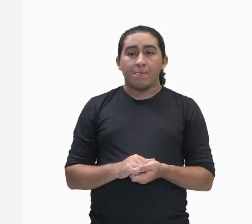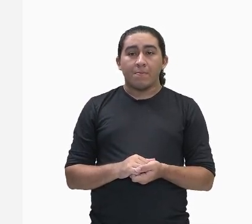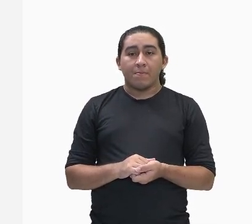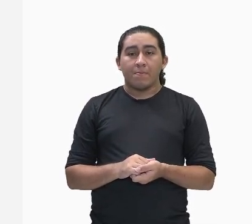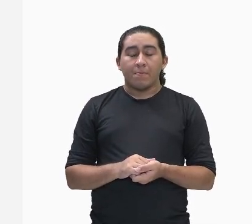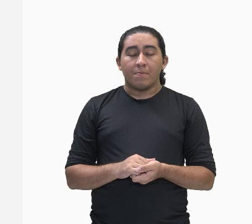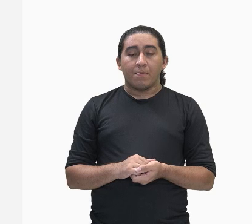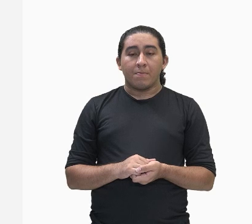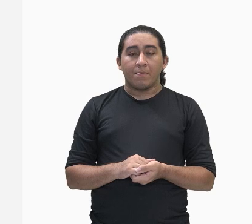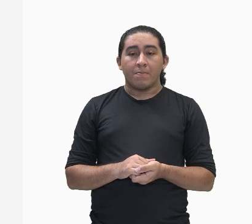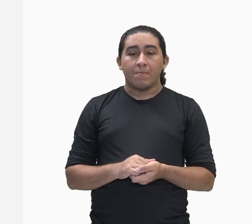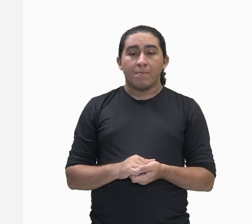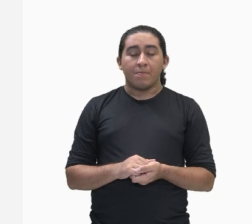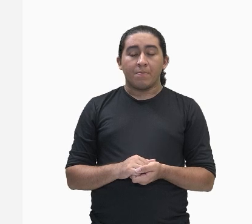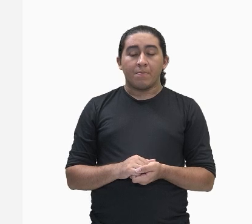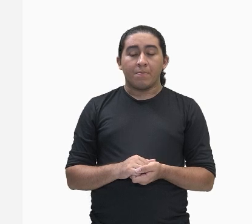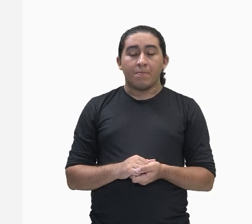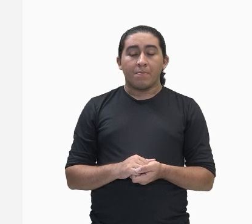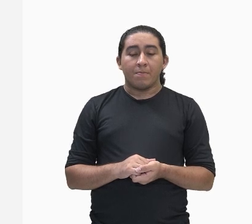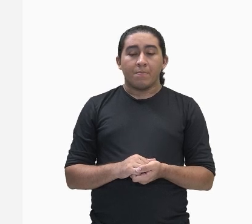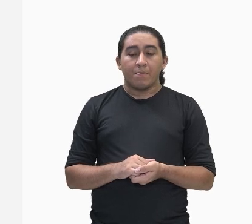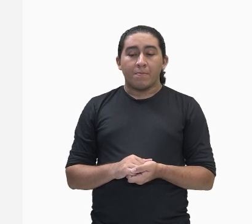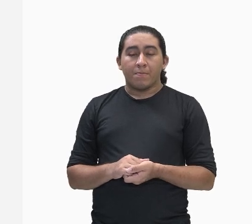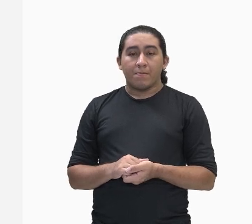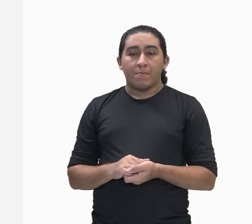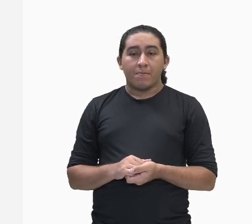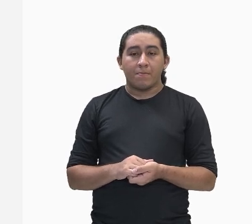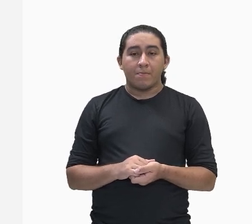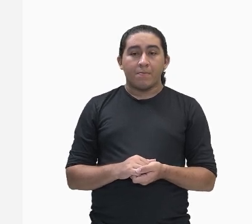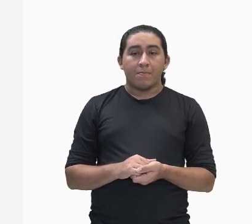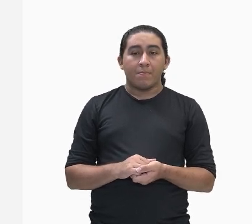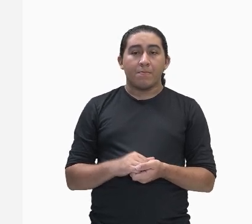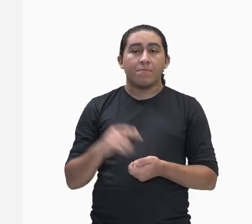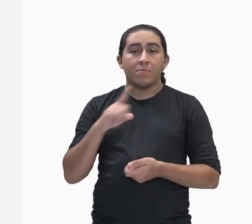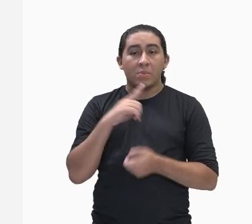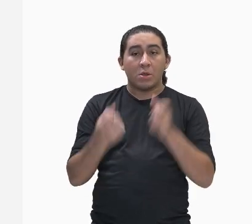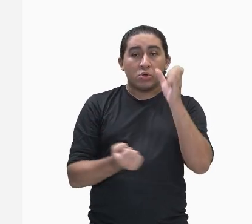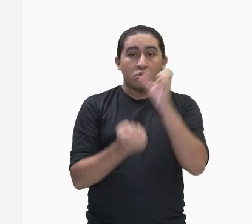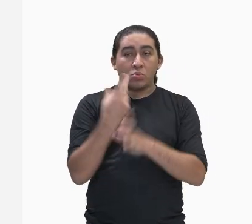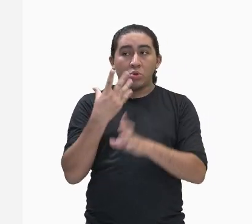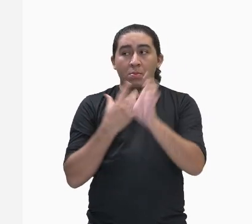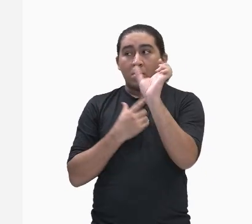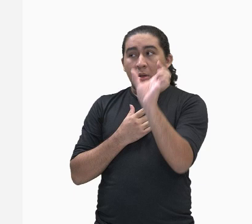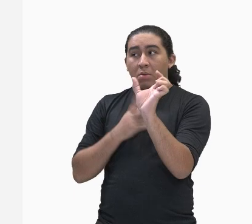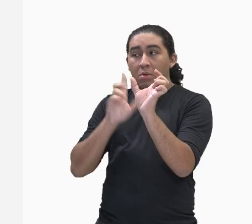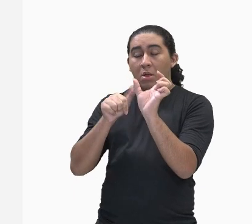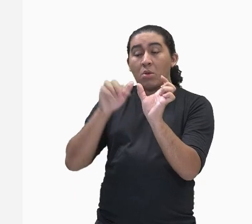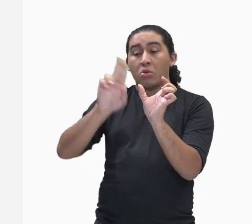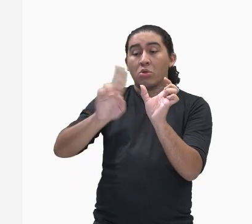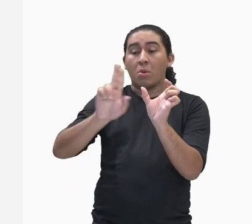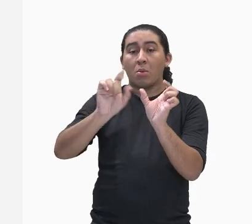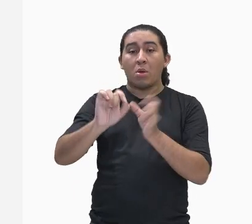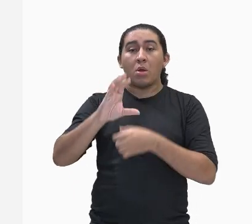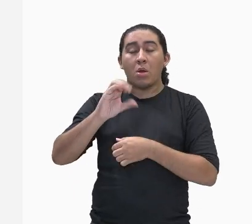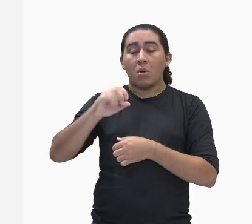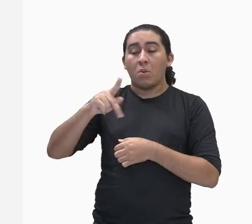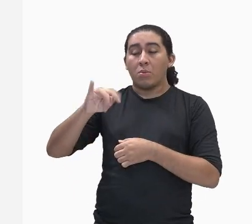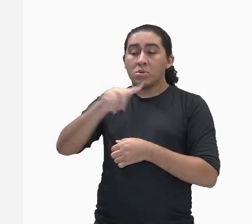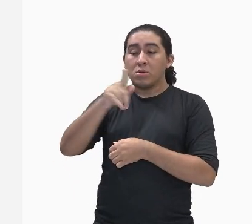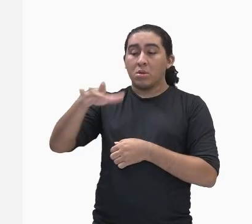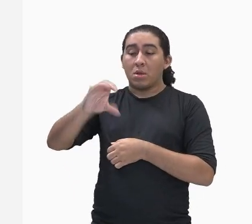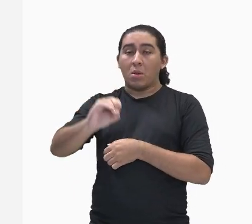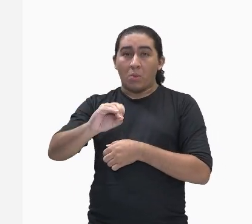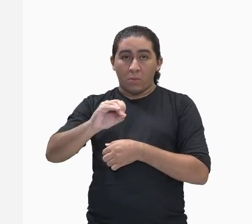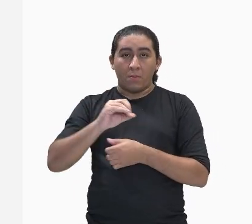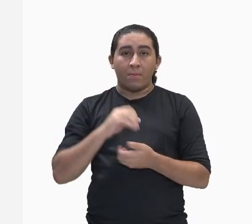temos essa formação de palavras que é chamada, né, de composição. Você